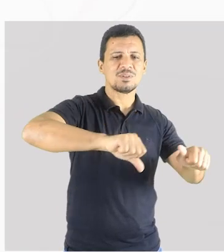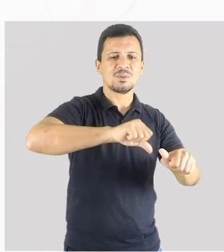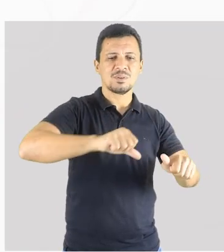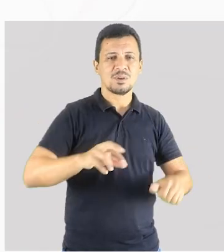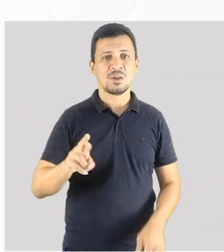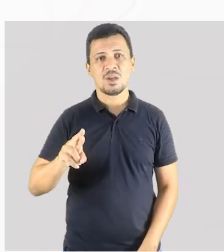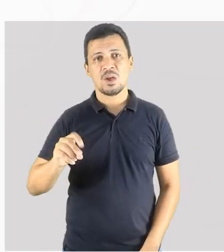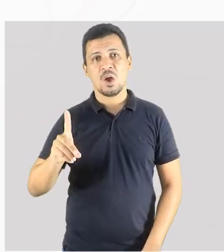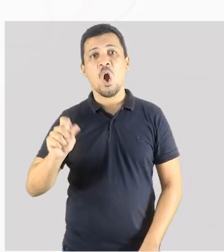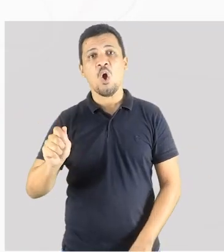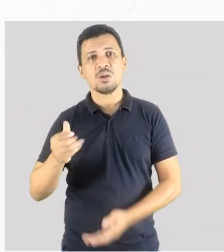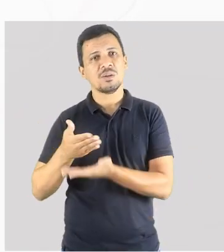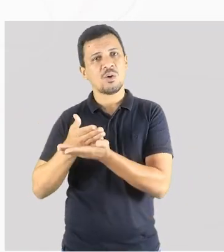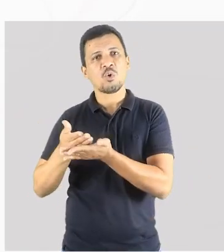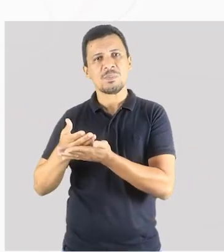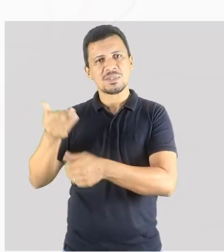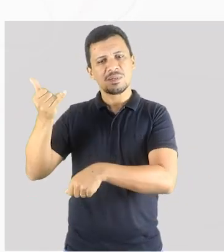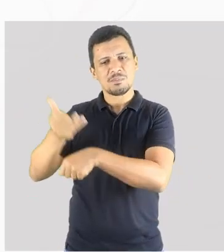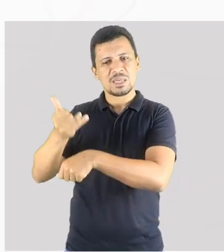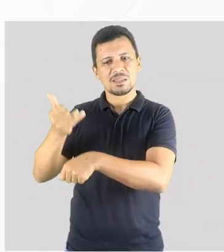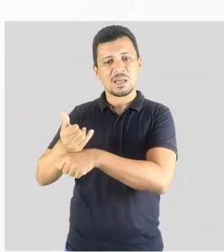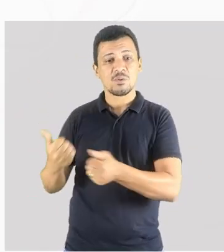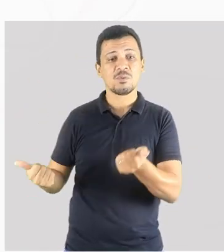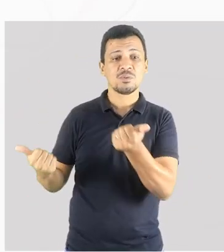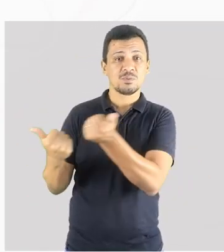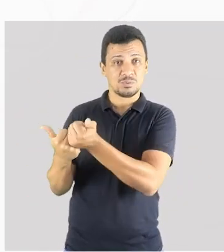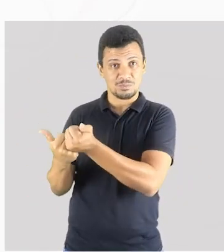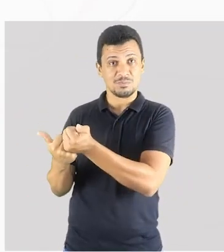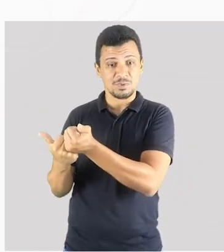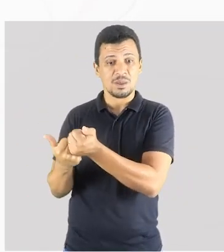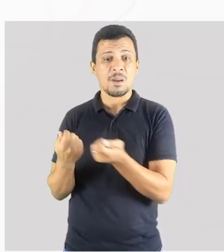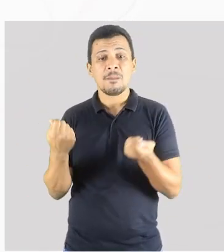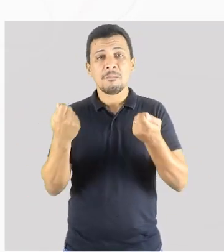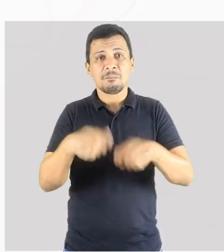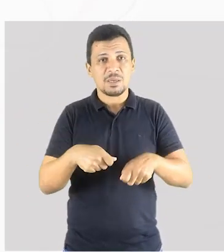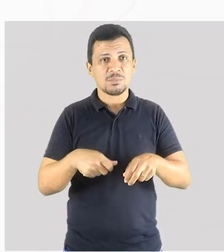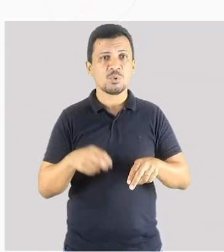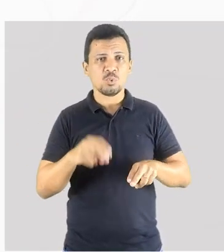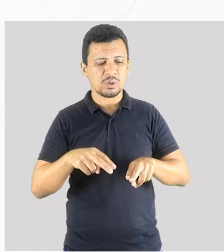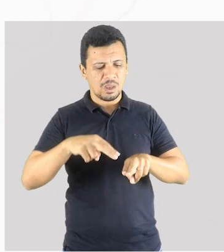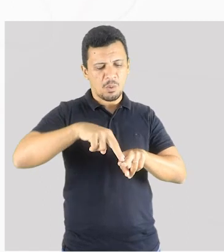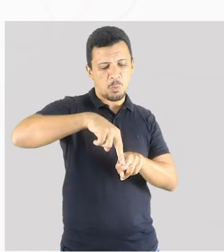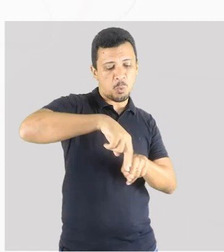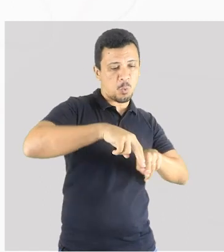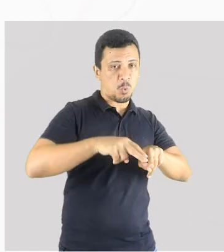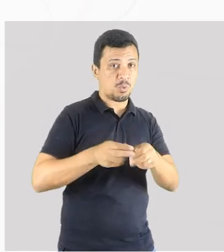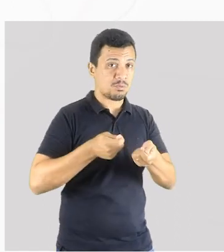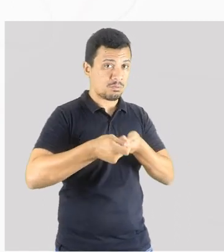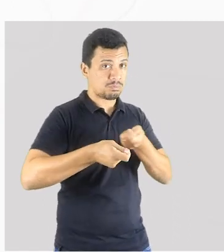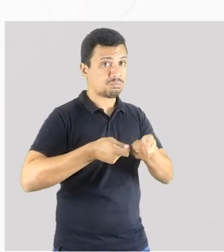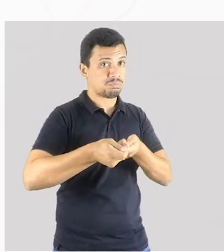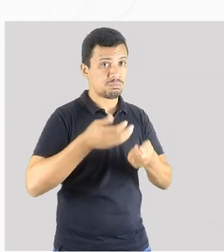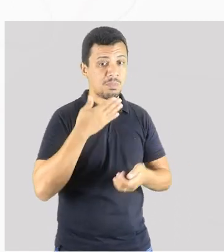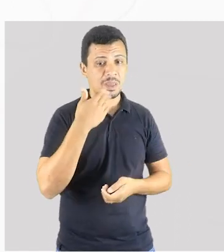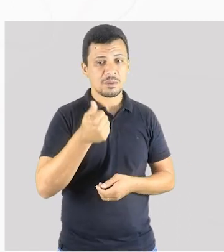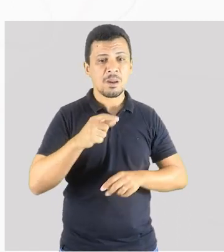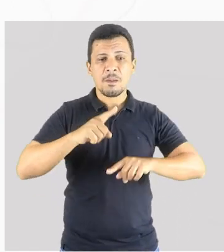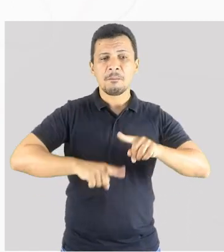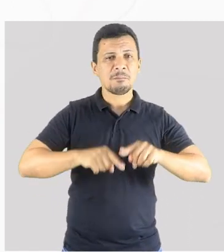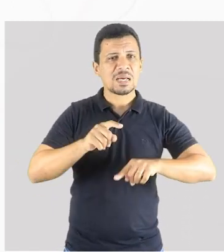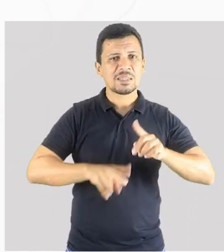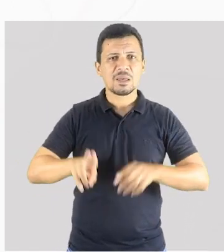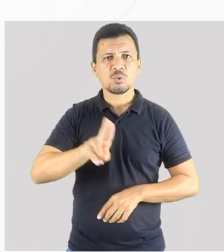transformações. As rodas de metal foram substituídas, permitindo maior aderência e controle. Qual material